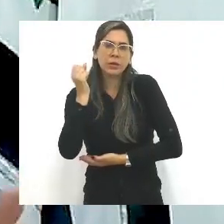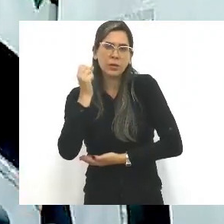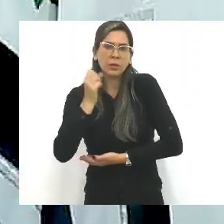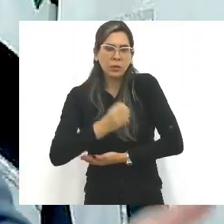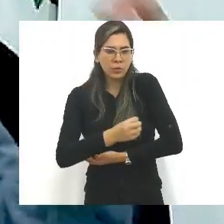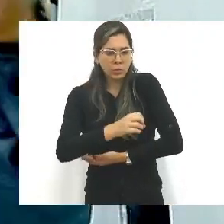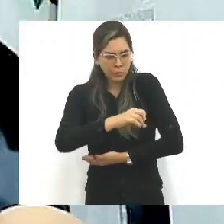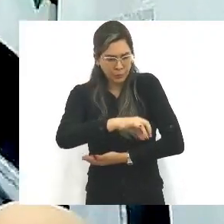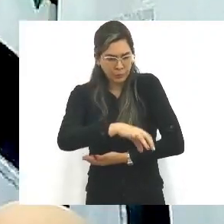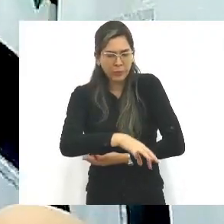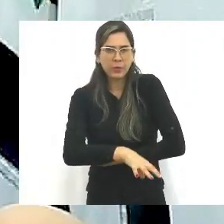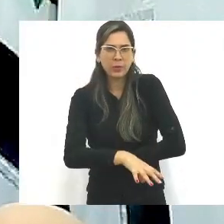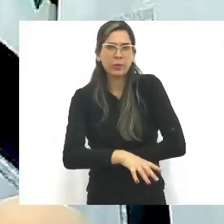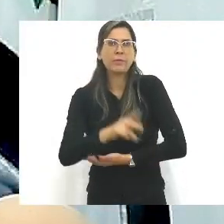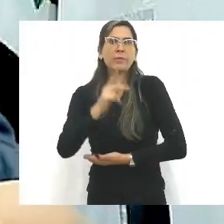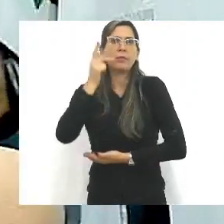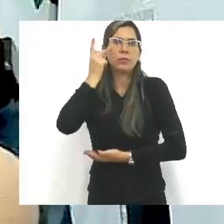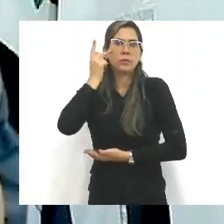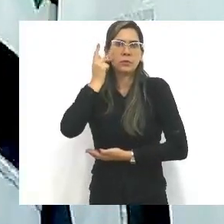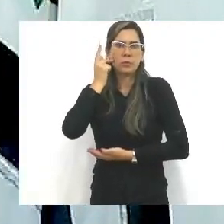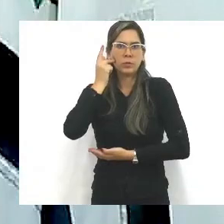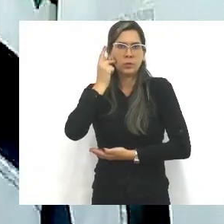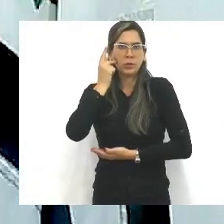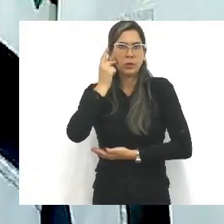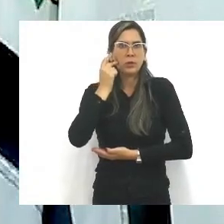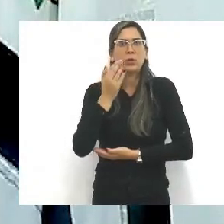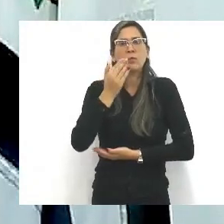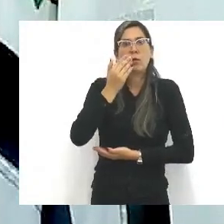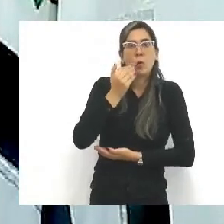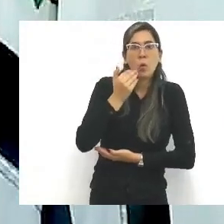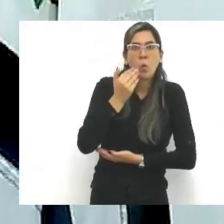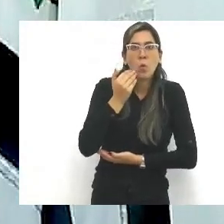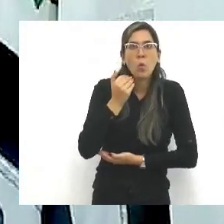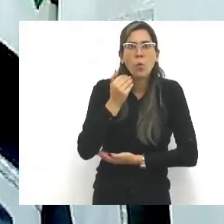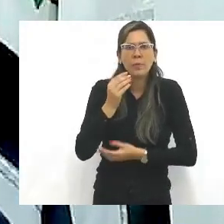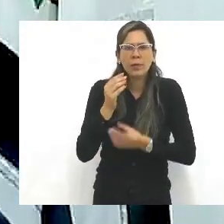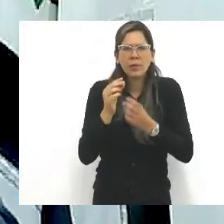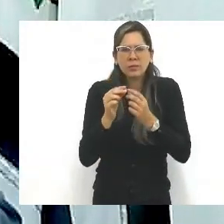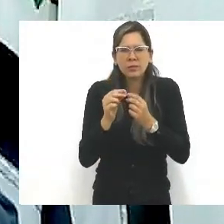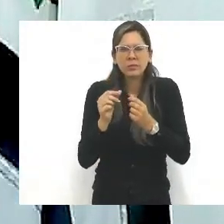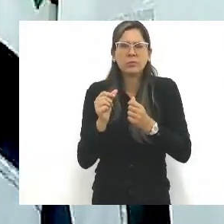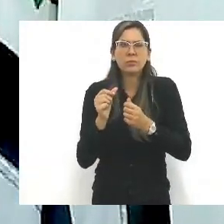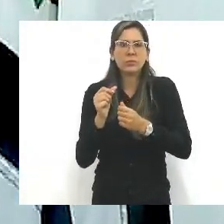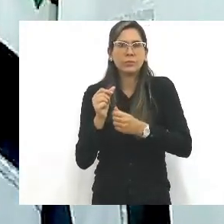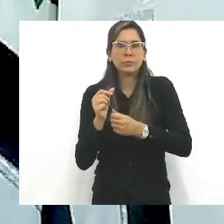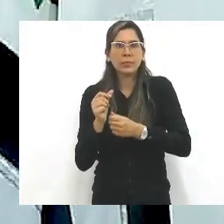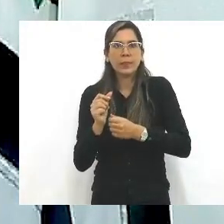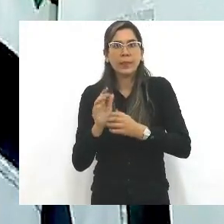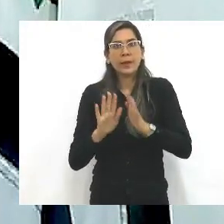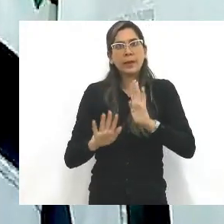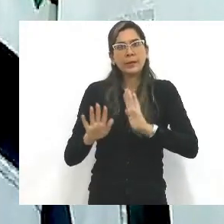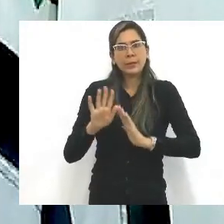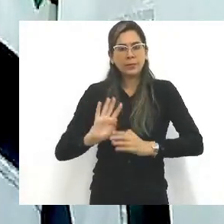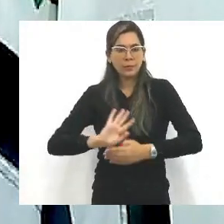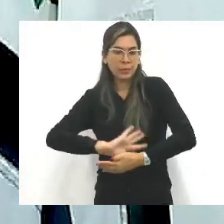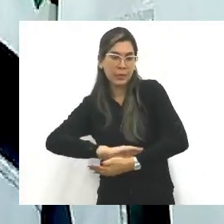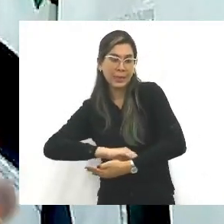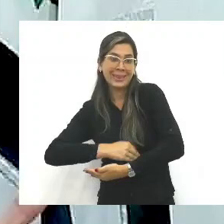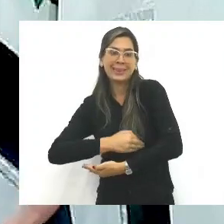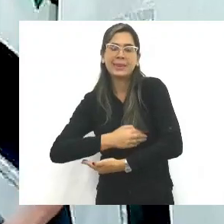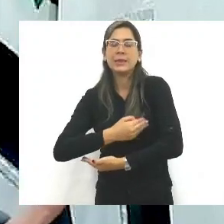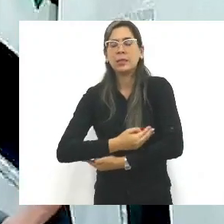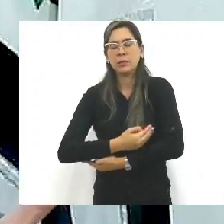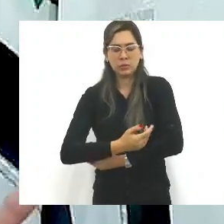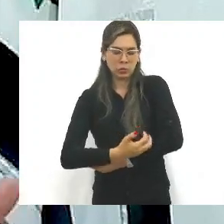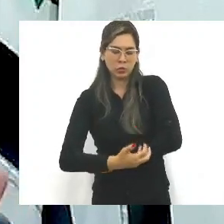bebê vai voltar à normalidade. Se for papinha, se for um bebê um pouquinho maior e for papinha, talvez nesse primeiro momento não